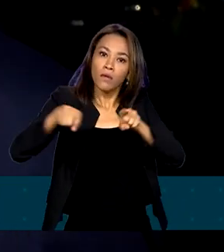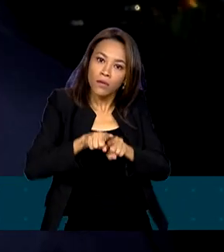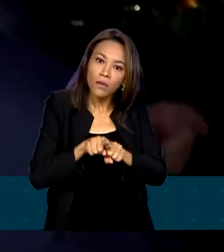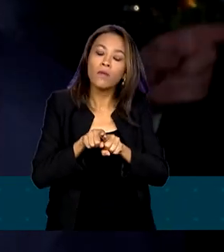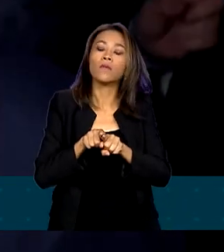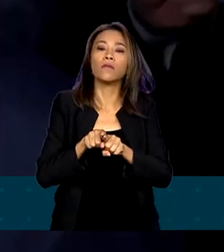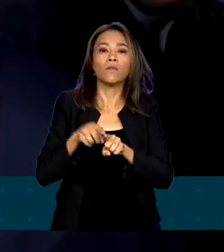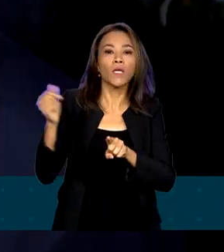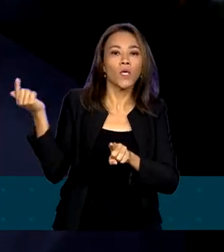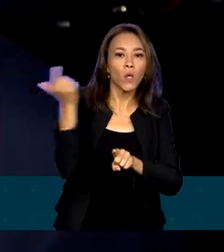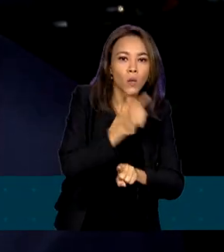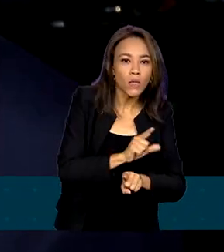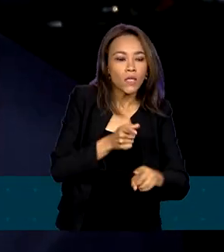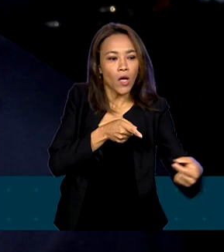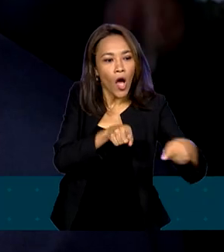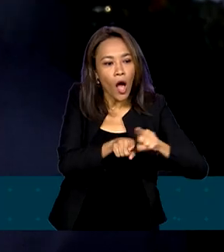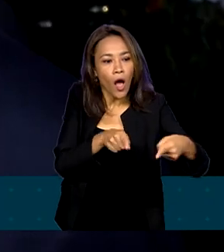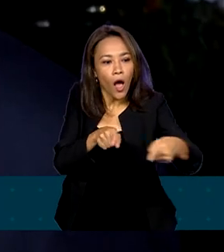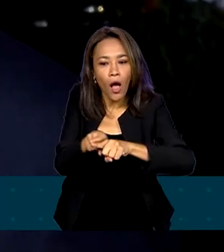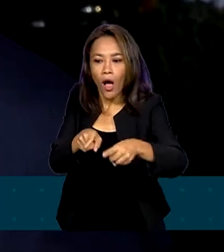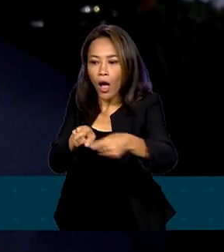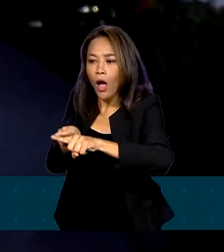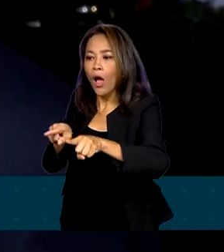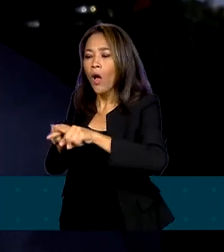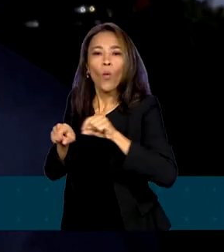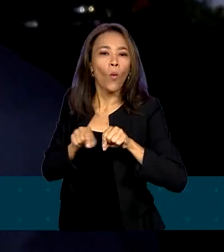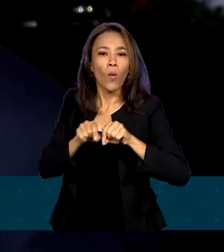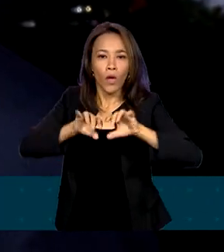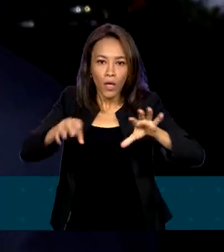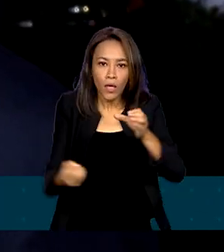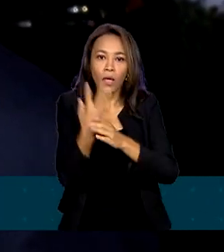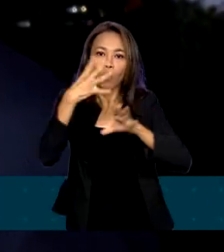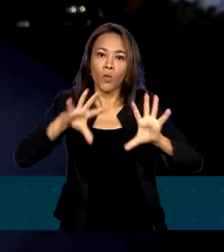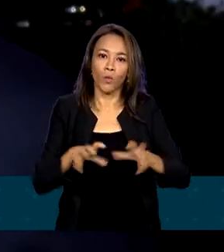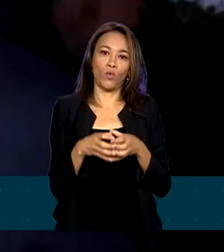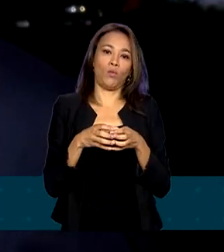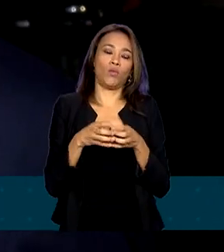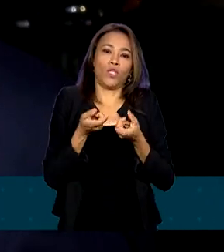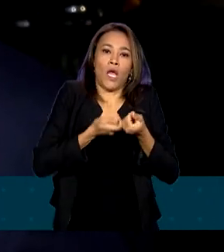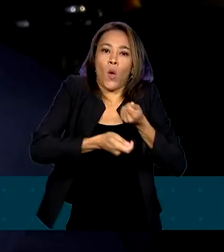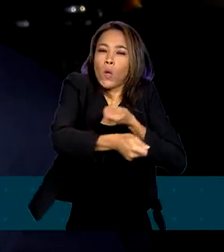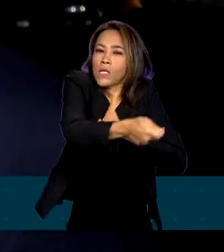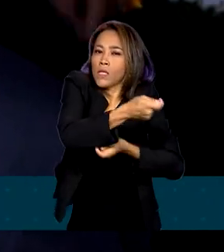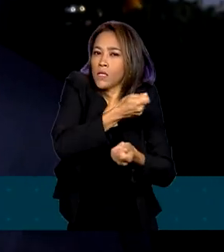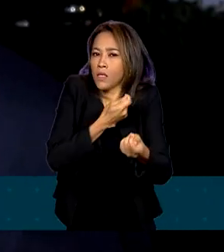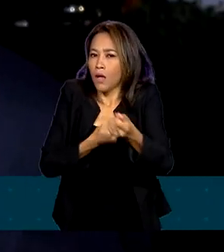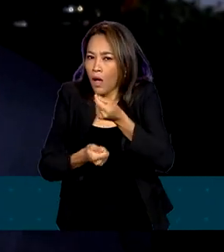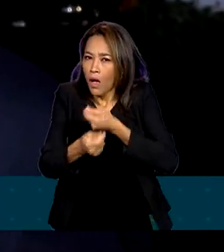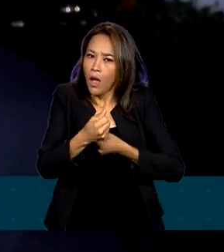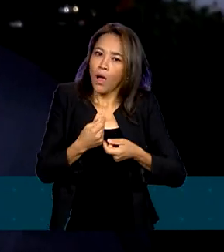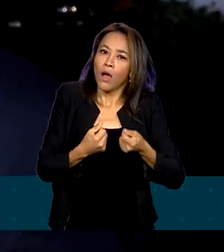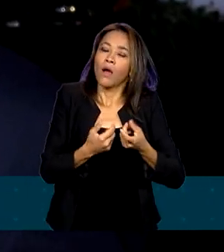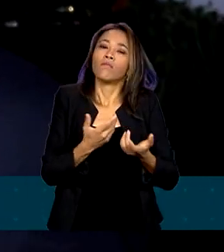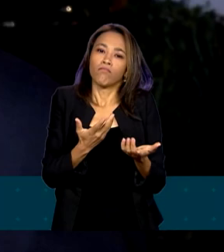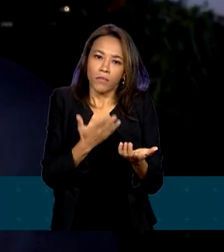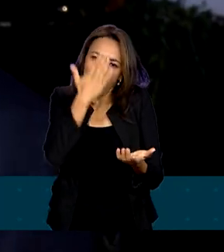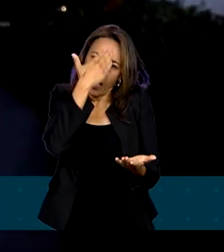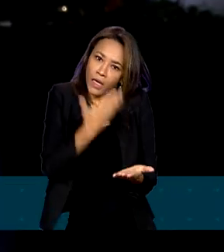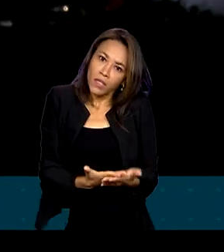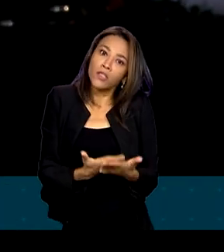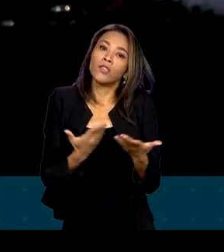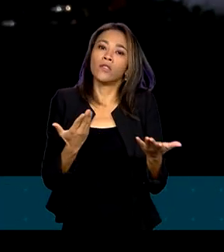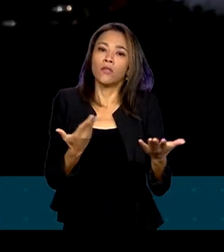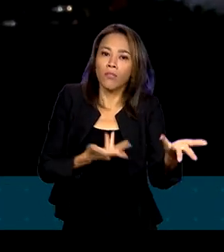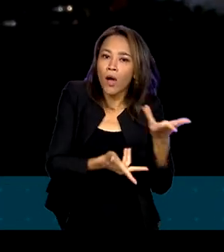capazes de construir um grupo de negociadores que os dois lados acreditem e que os dois lados